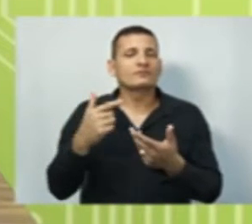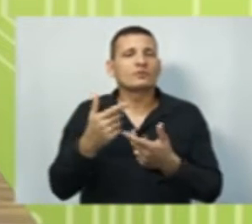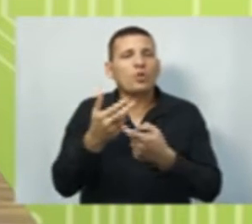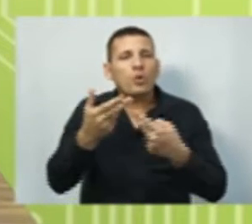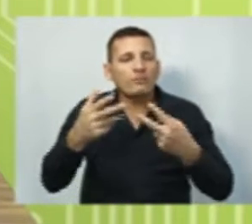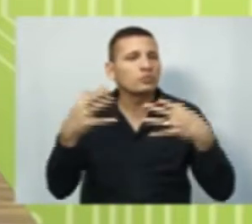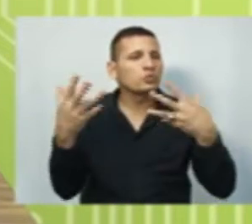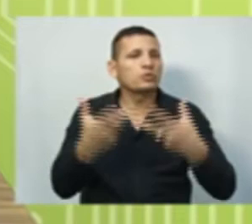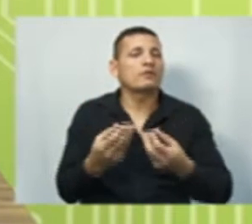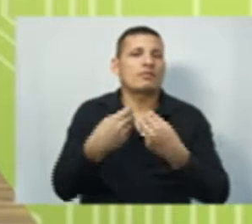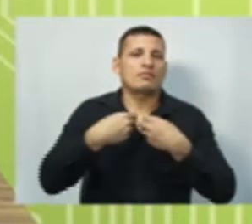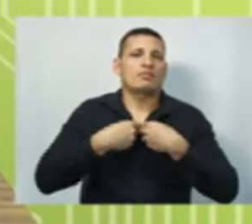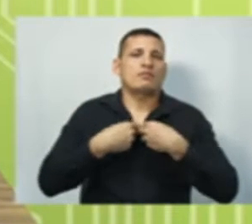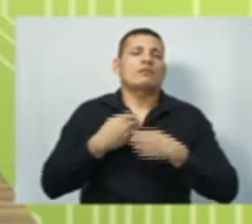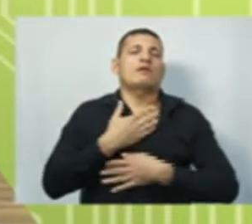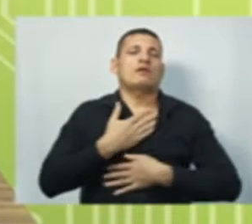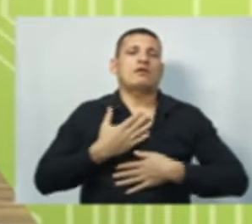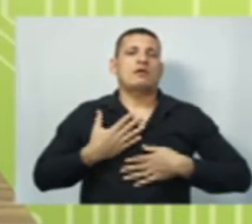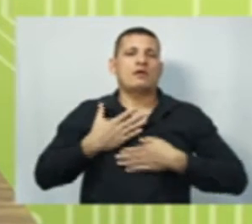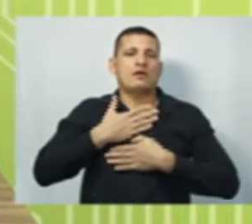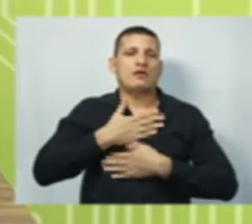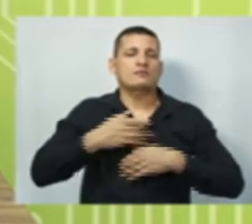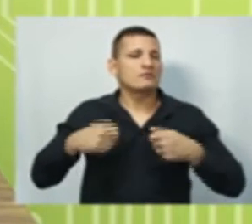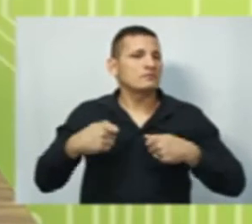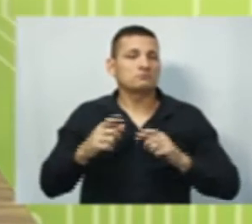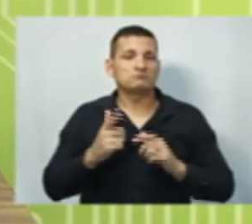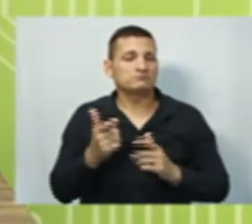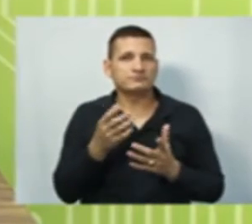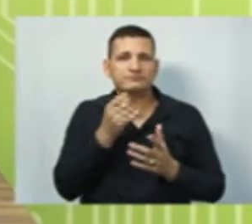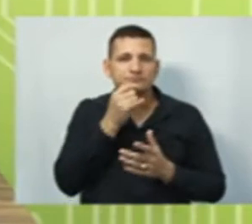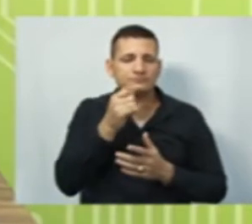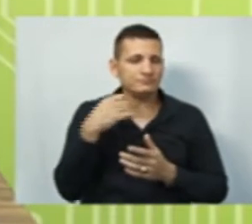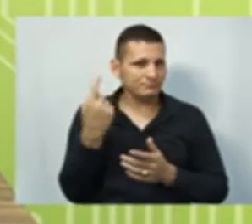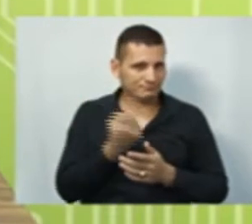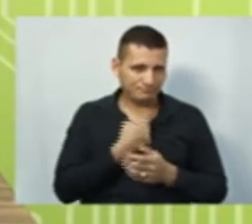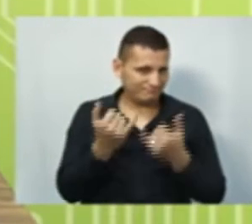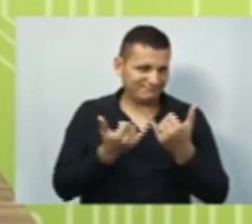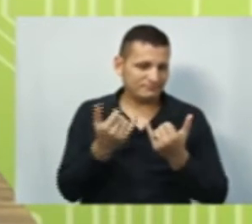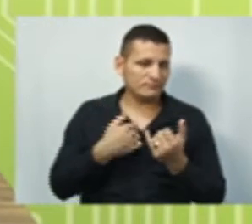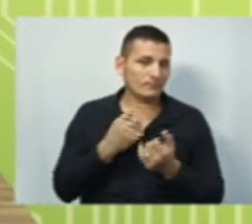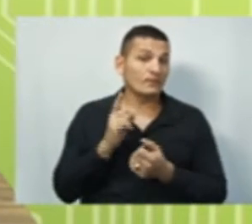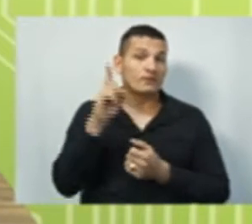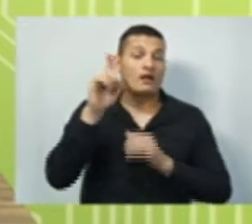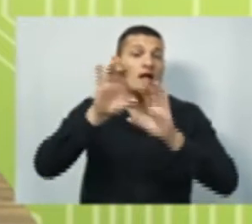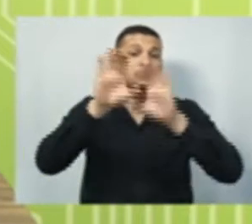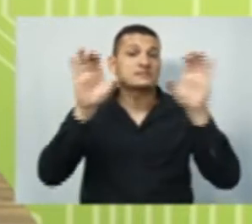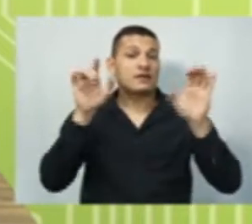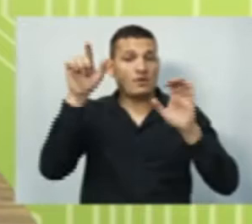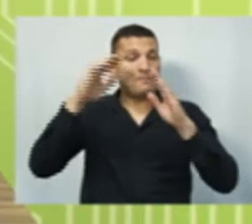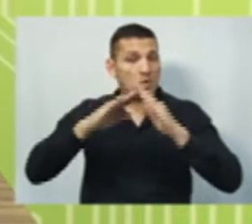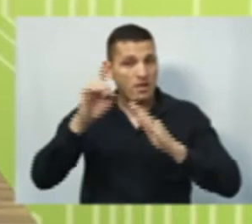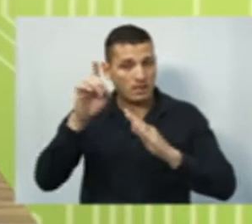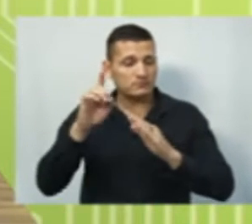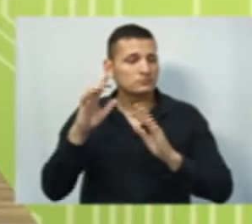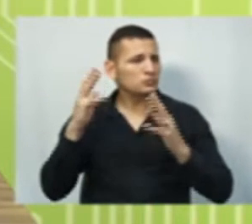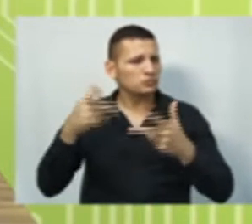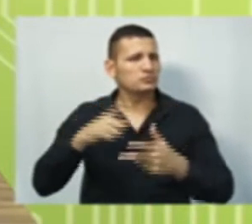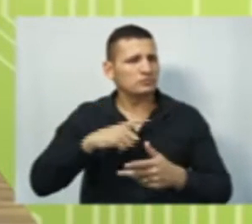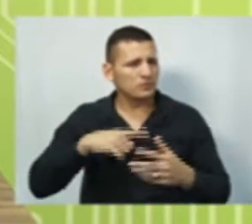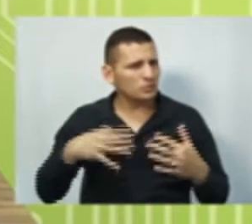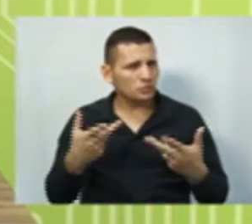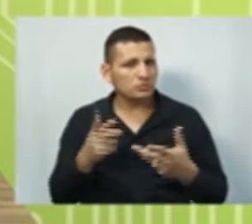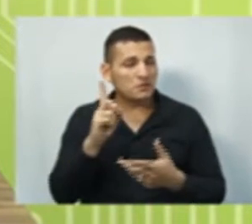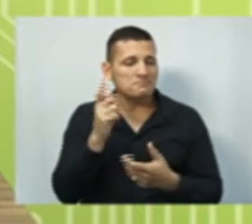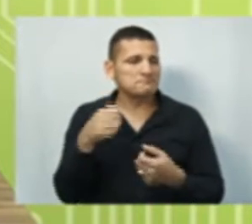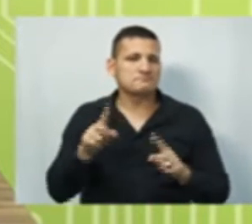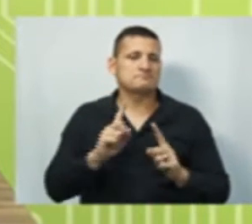nossas necessidades. Eu gosto de brincar assim, se a gente morasse lá no céu, onde todo mundo tem tudo que consegue imaginar, a gente não precisaria estudar